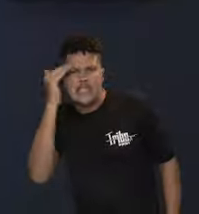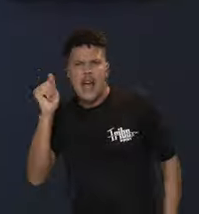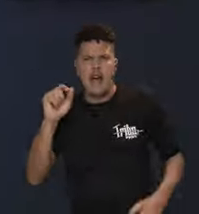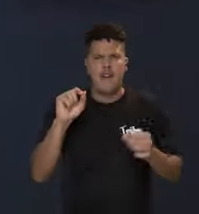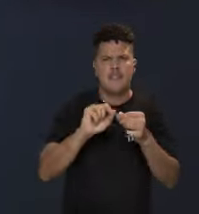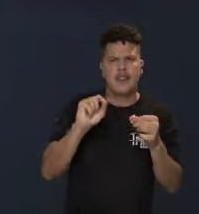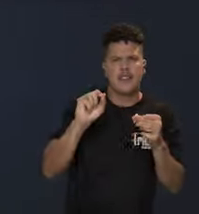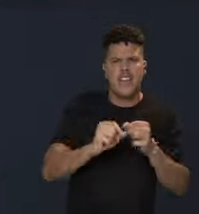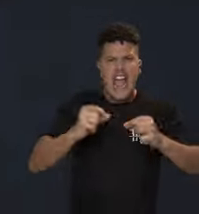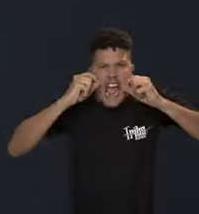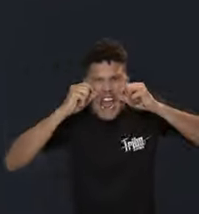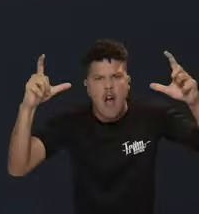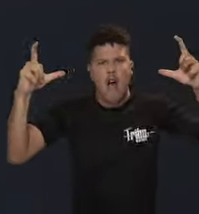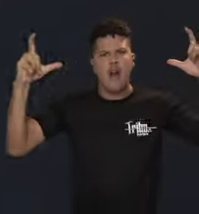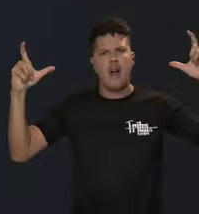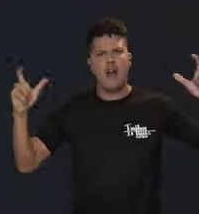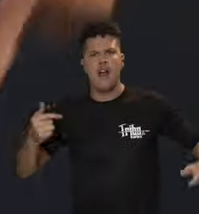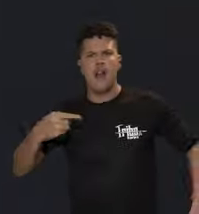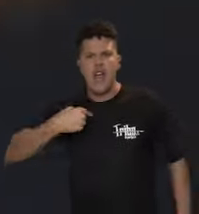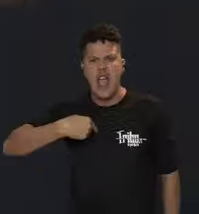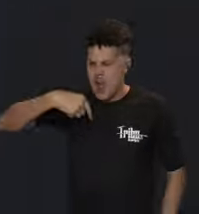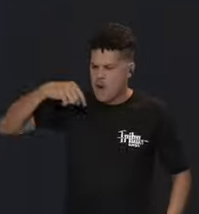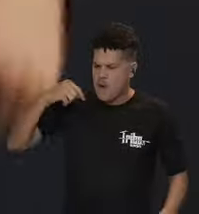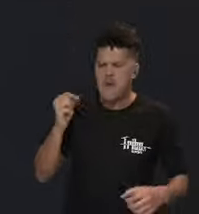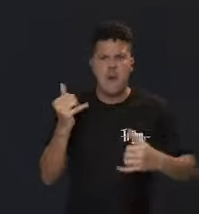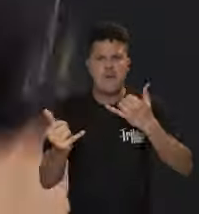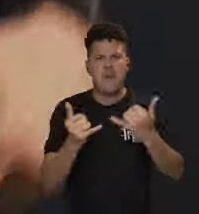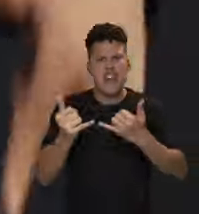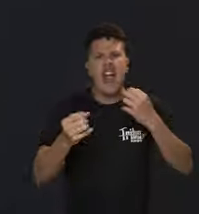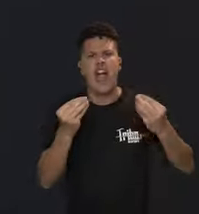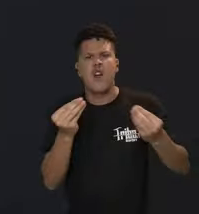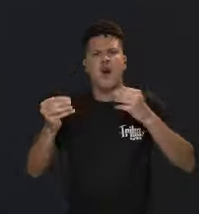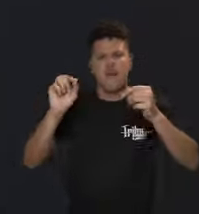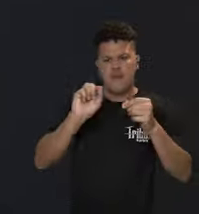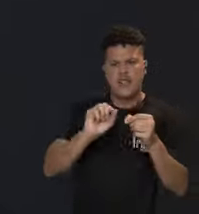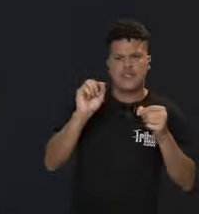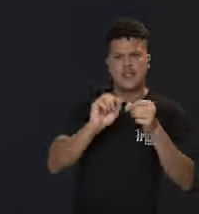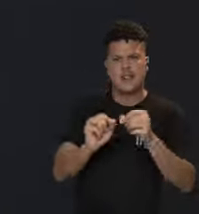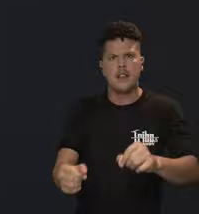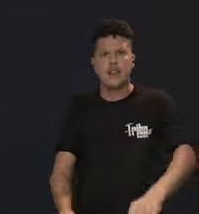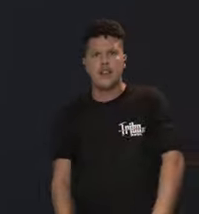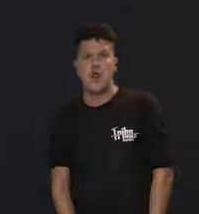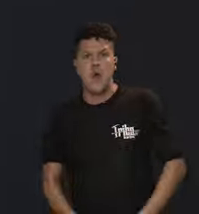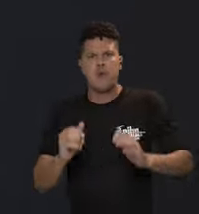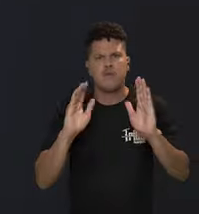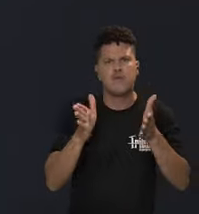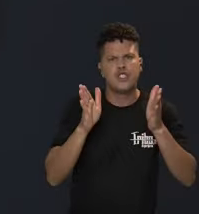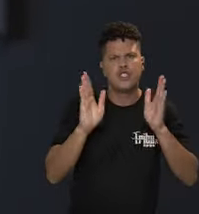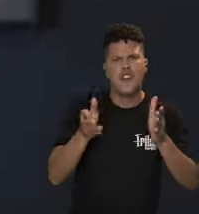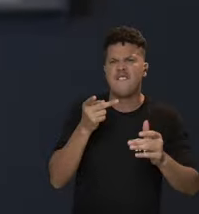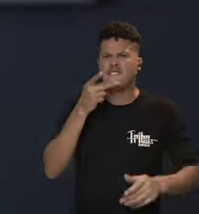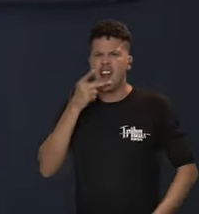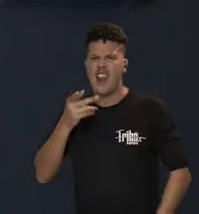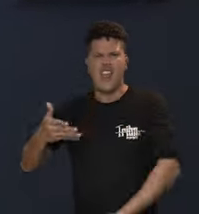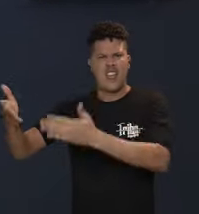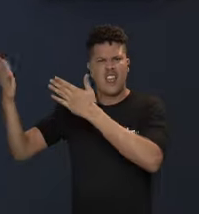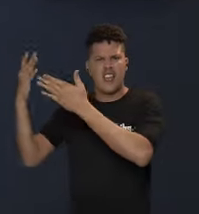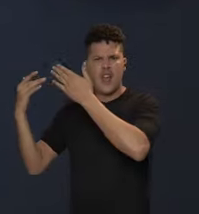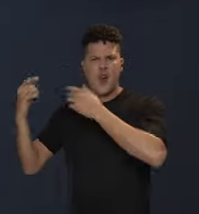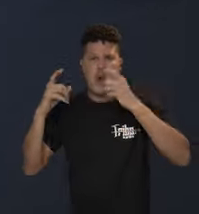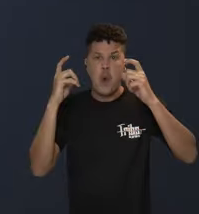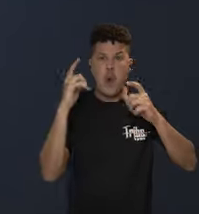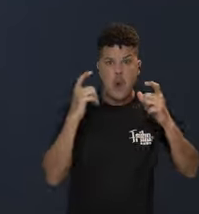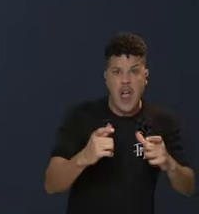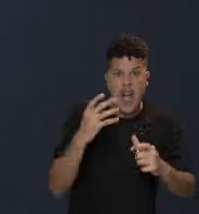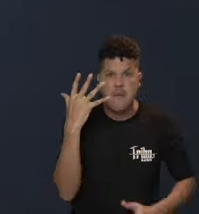fazer. Acorda, pô! Que eu vou jogar o jogo como tem que ser. Como já tenho dito, que lugar